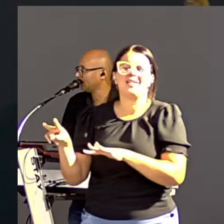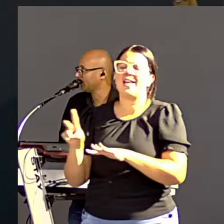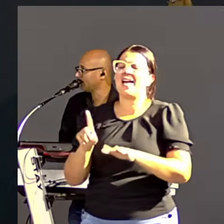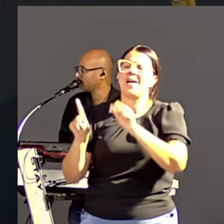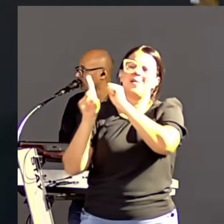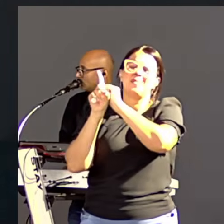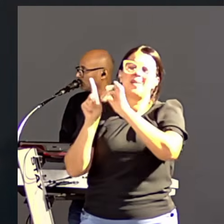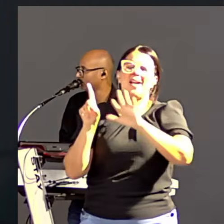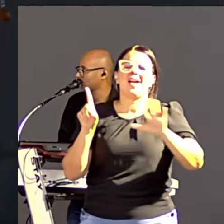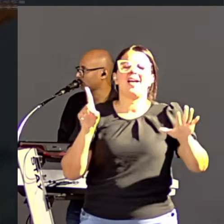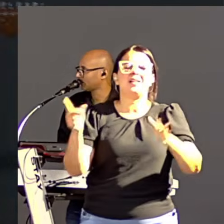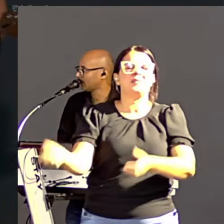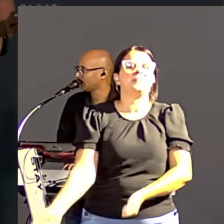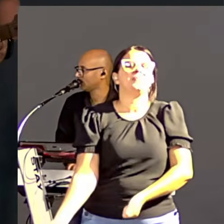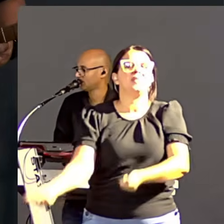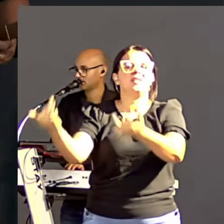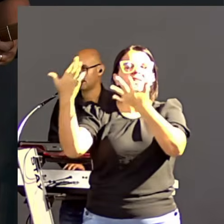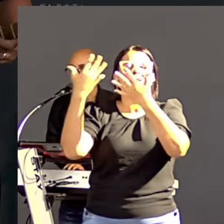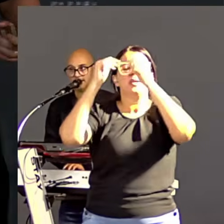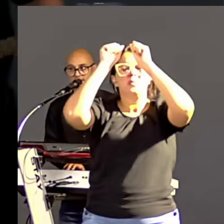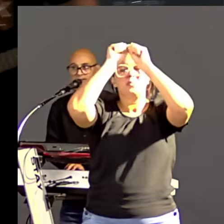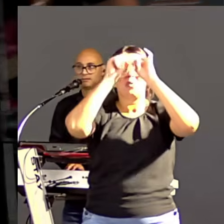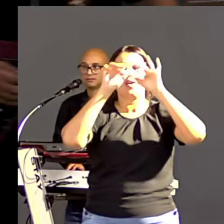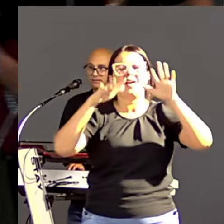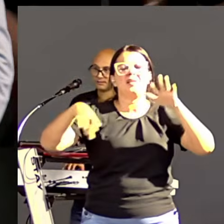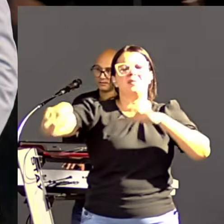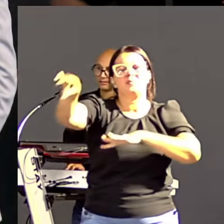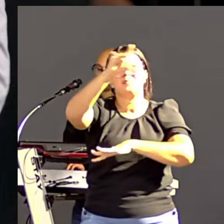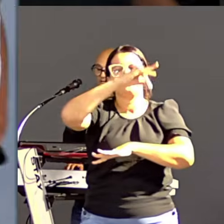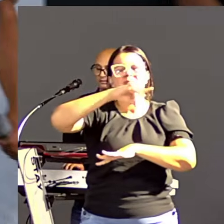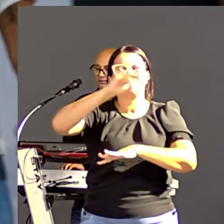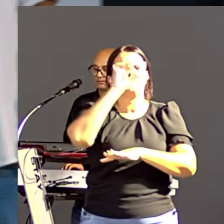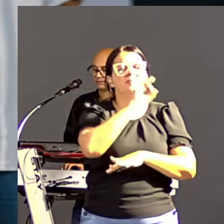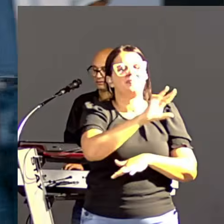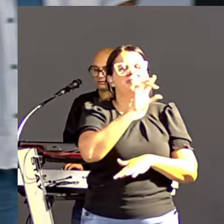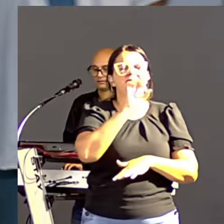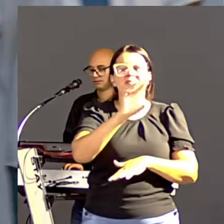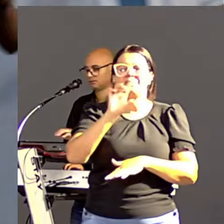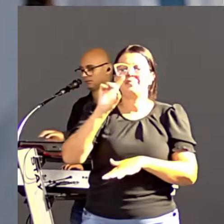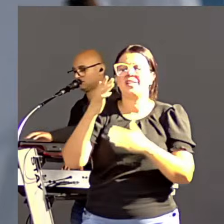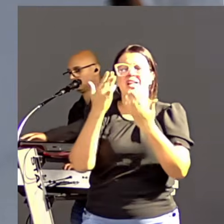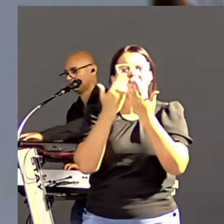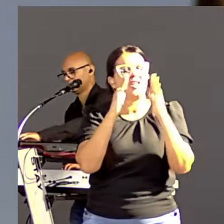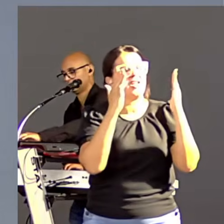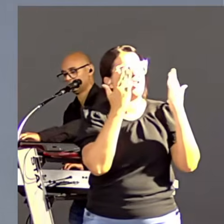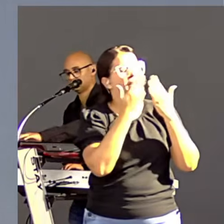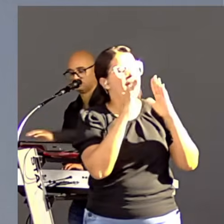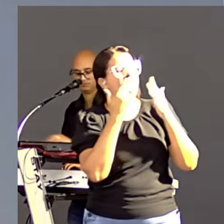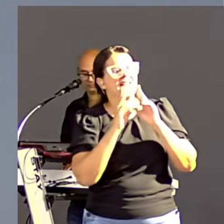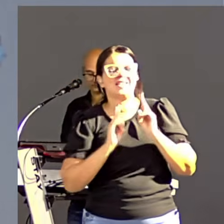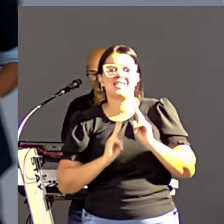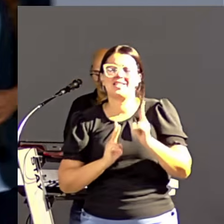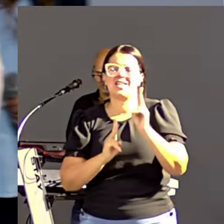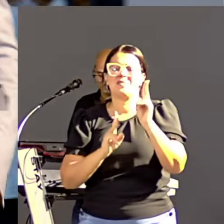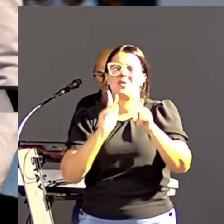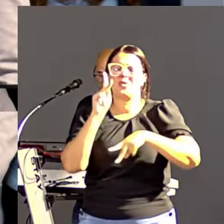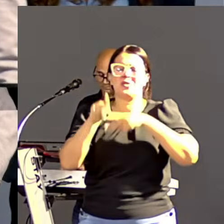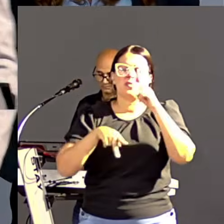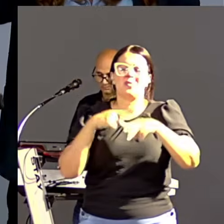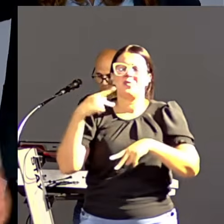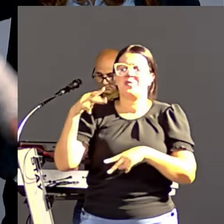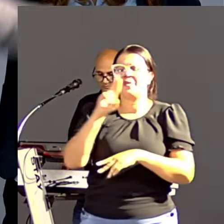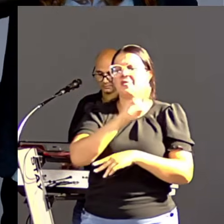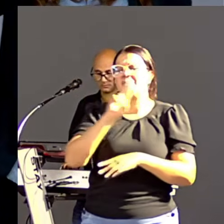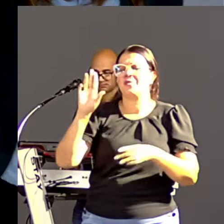da graça, cheia do Espírito Santo. Que o Senhor continue abrindo as portas para o teu povo. No nome